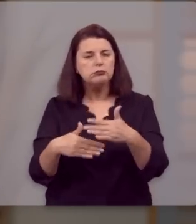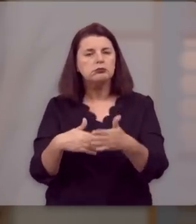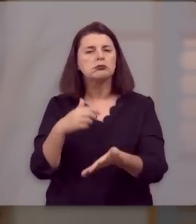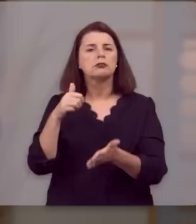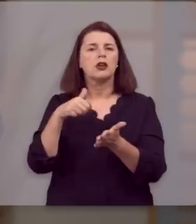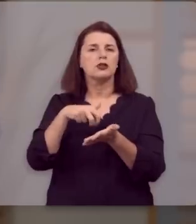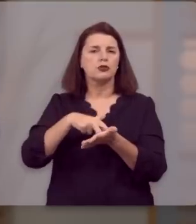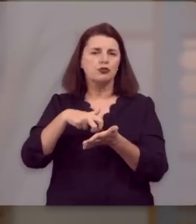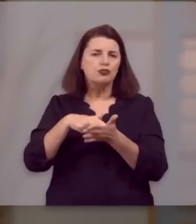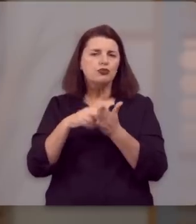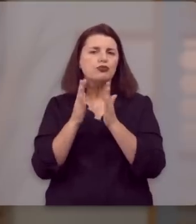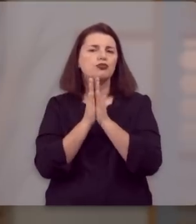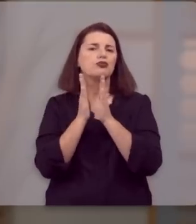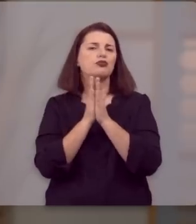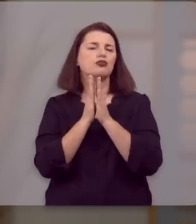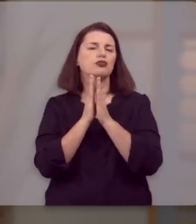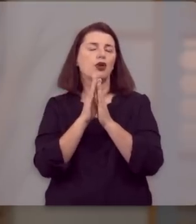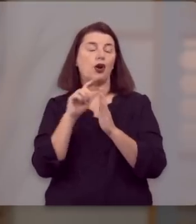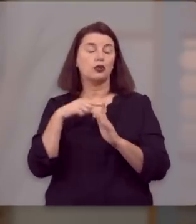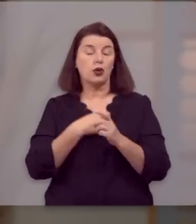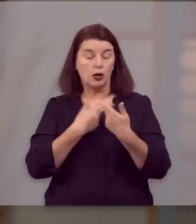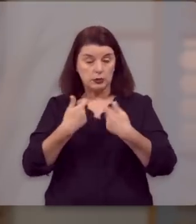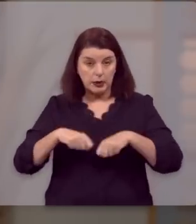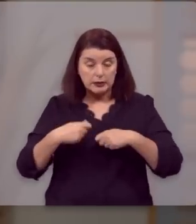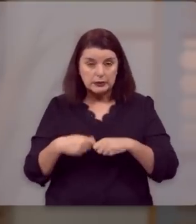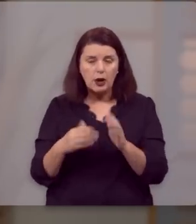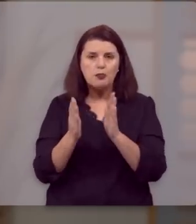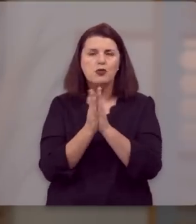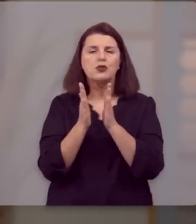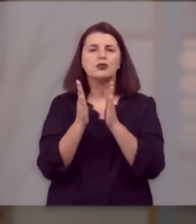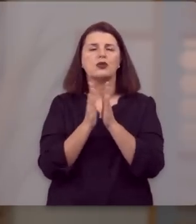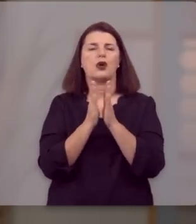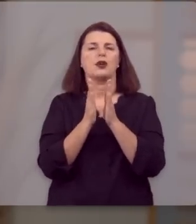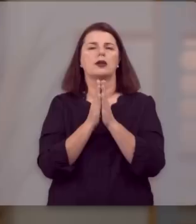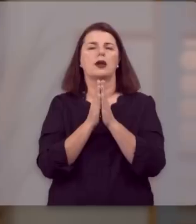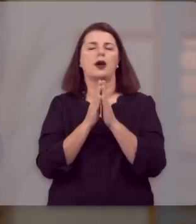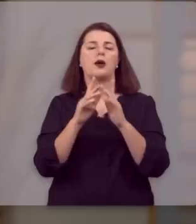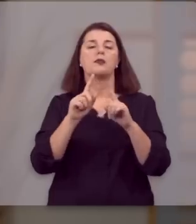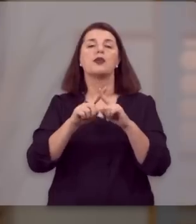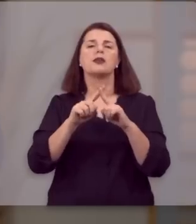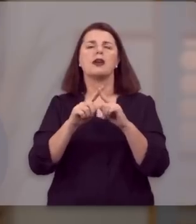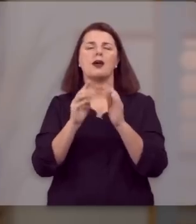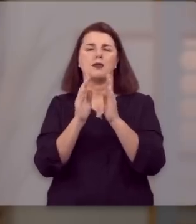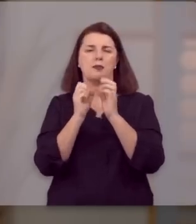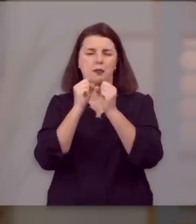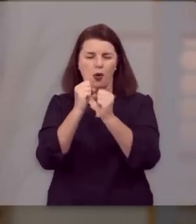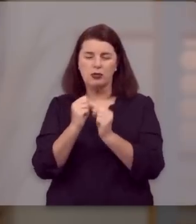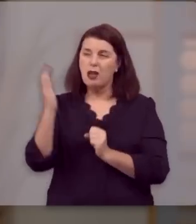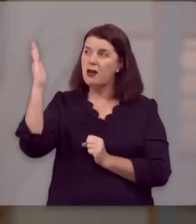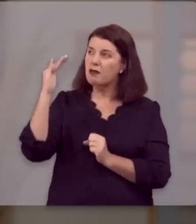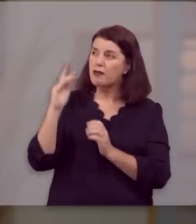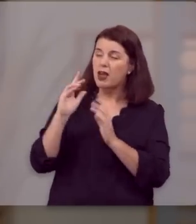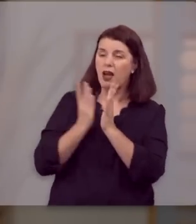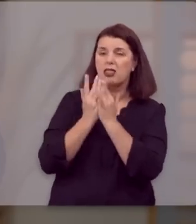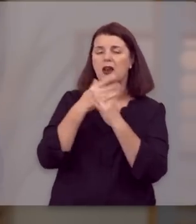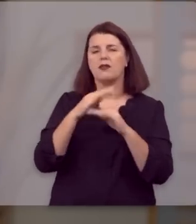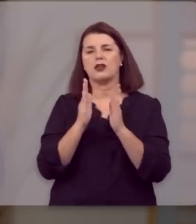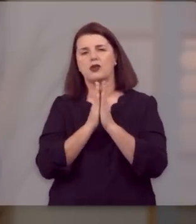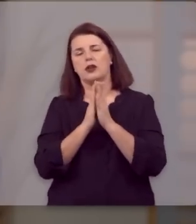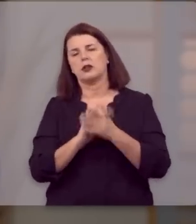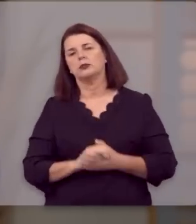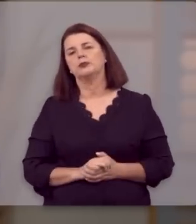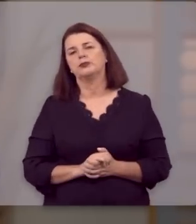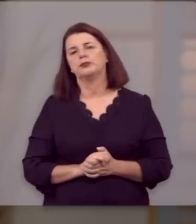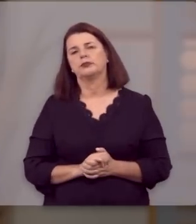uma igreja que vai impactar o mundo, nós precisamos orar, porque o poder vem através da